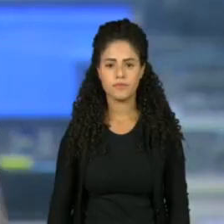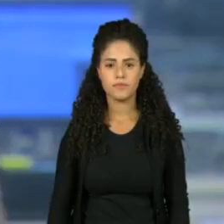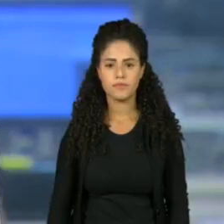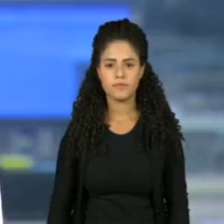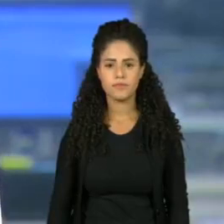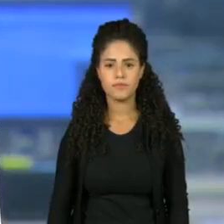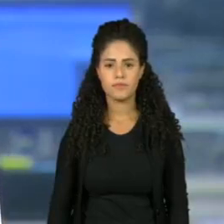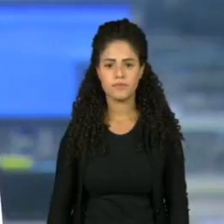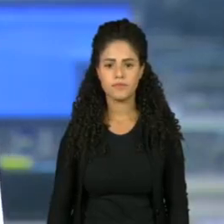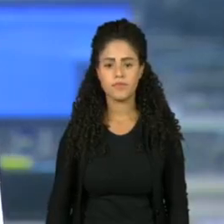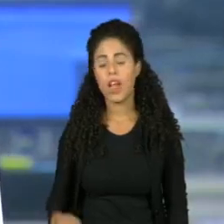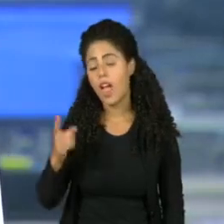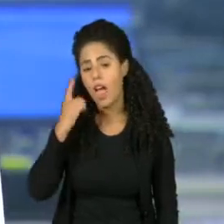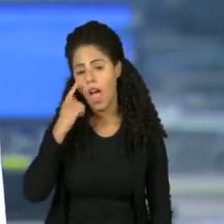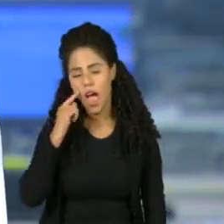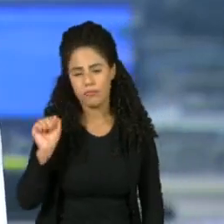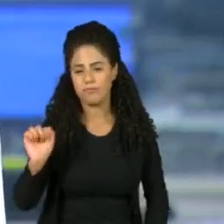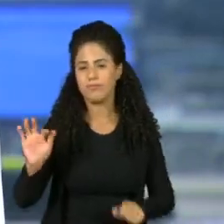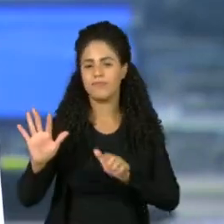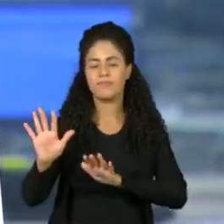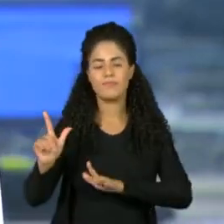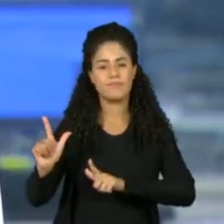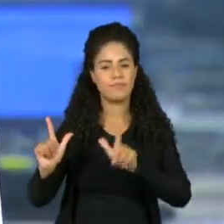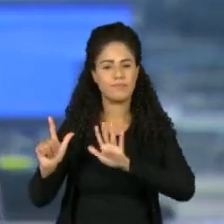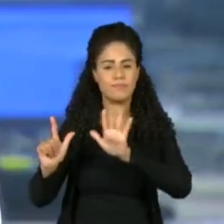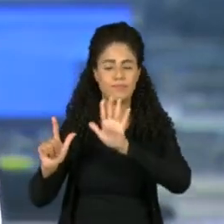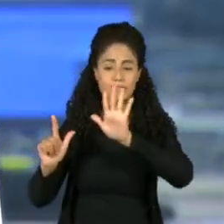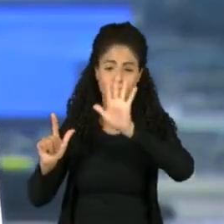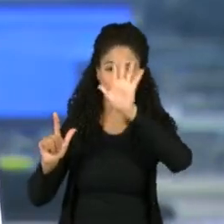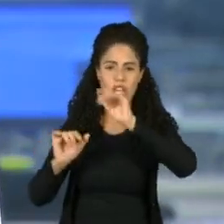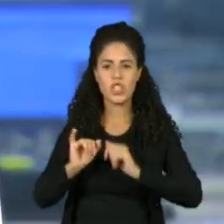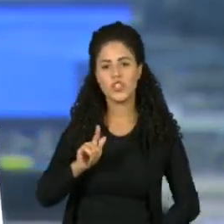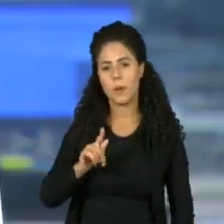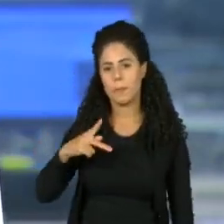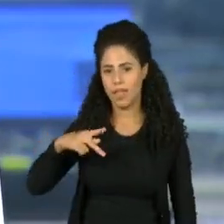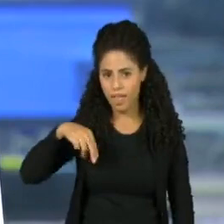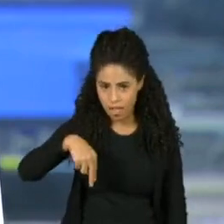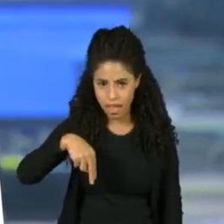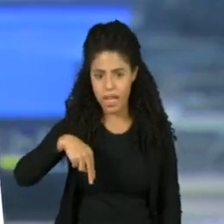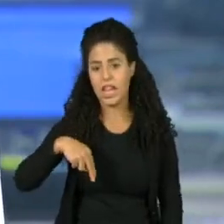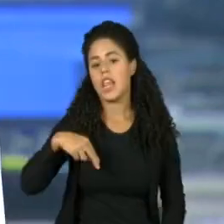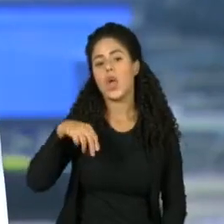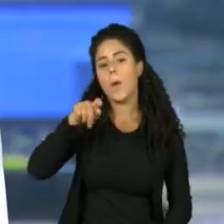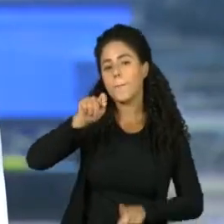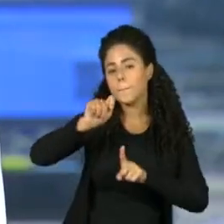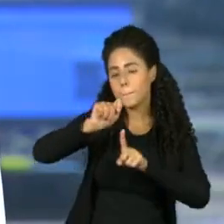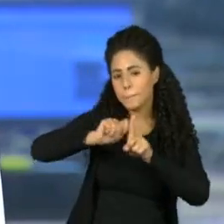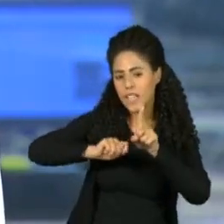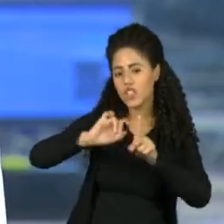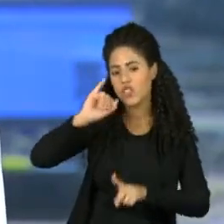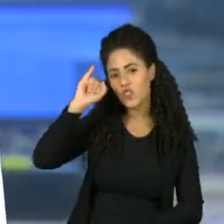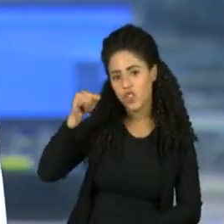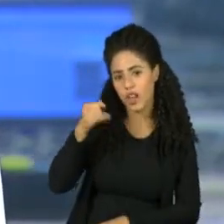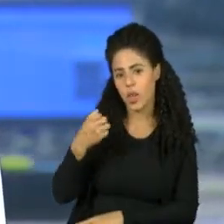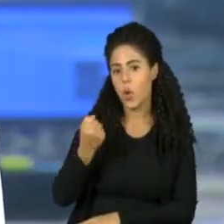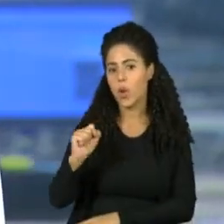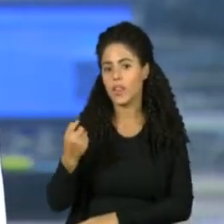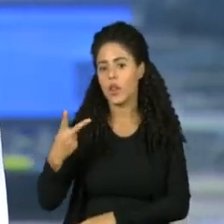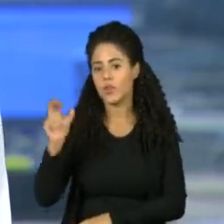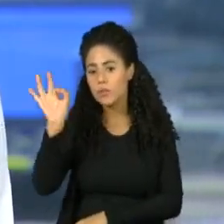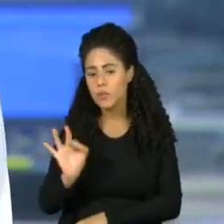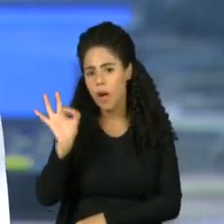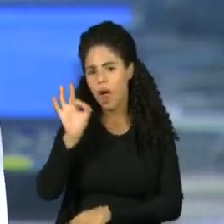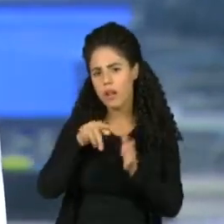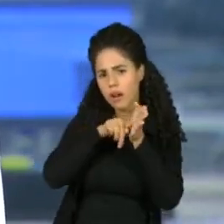é a chamada inflação do aluguel o IGPM fechou o mês de janeiro em 1,82 por cento o